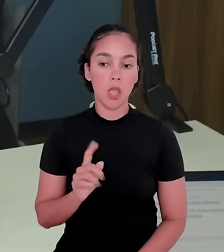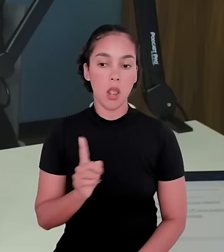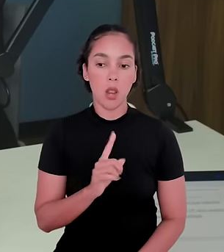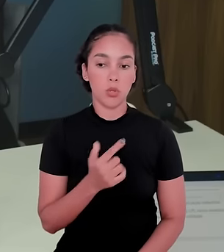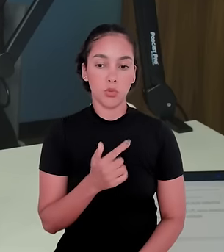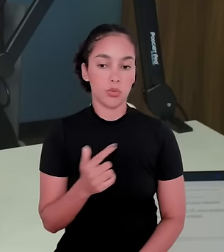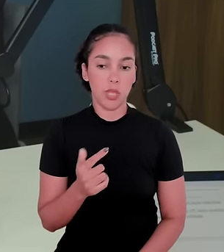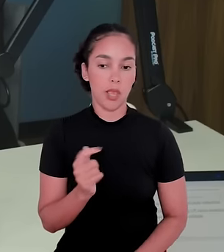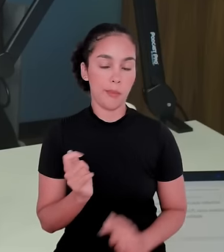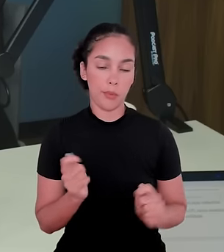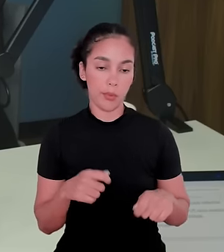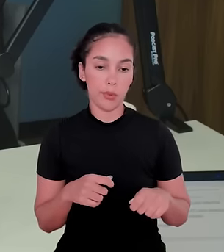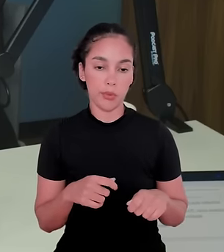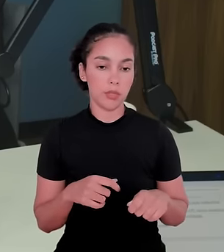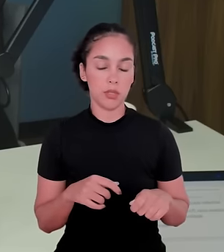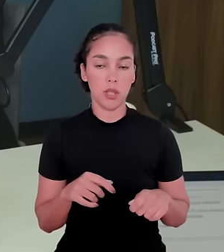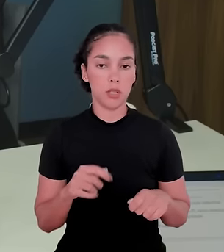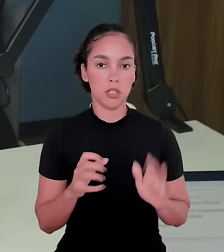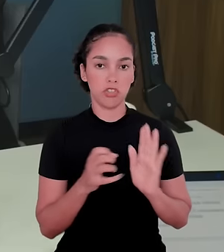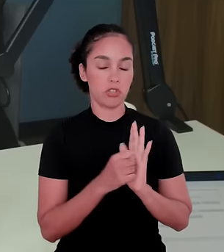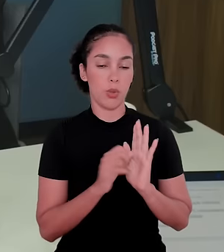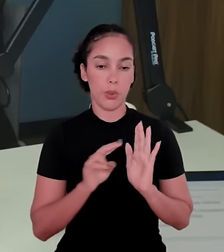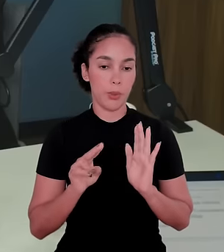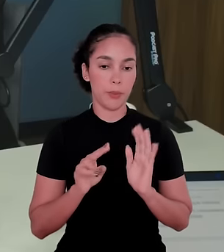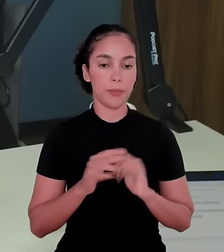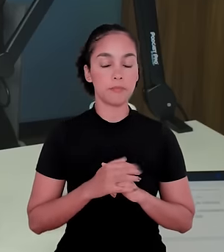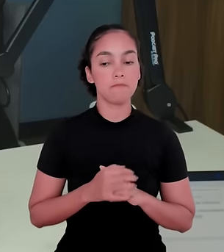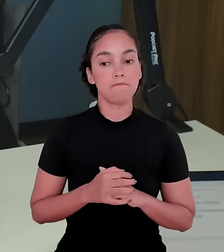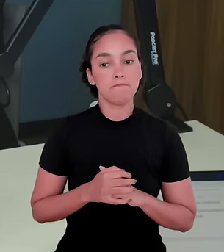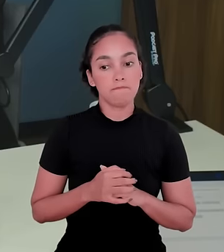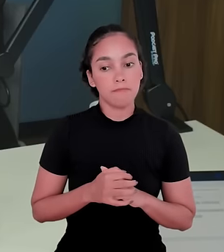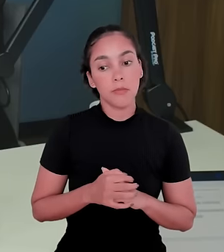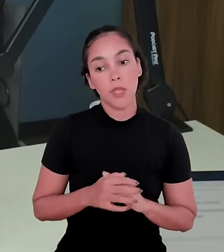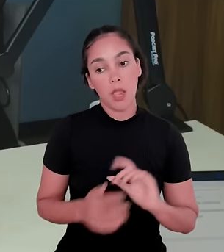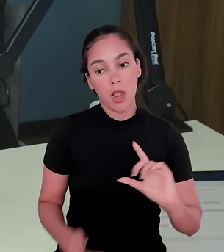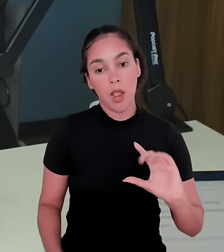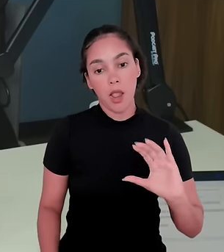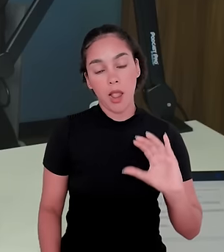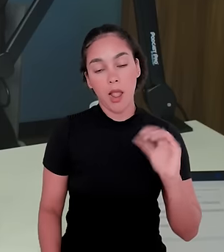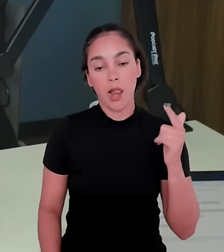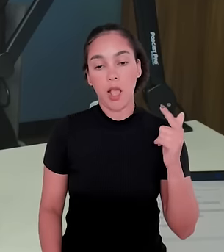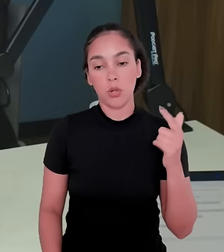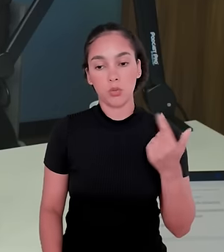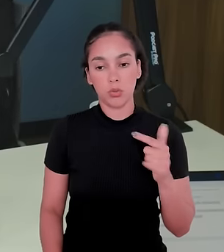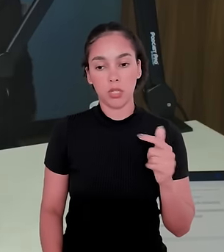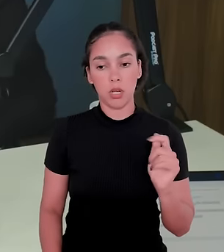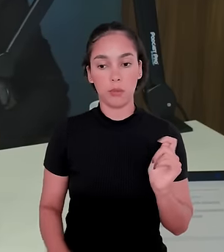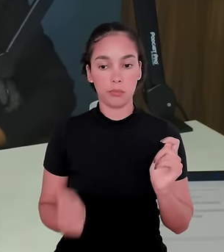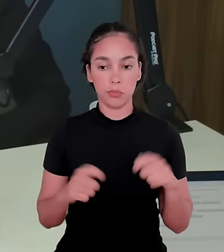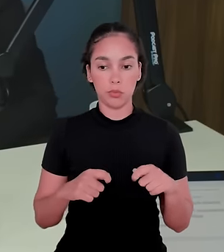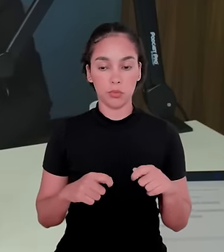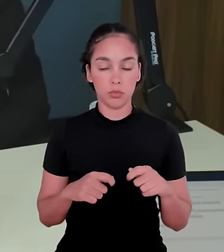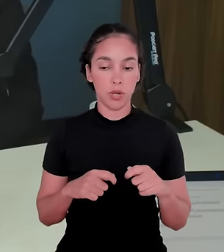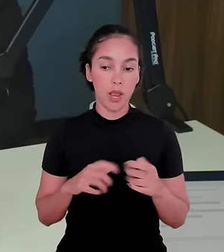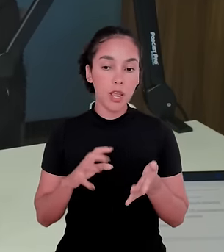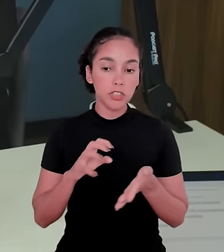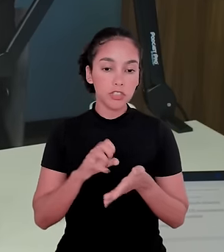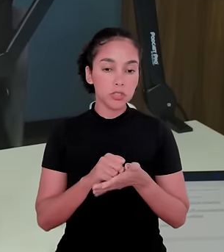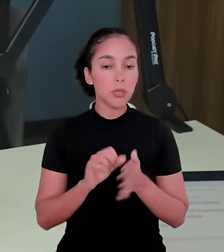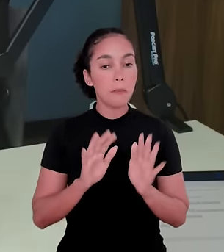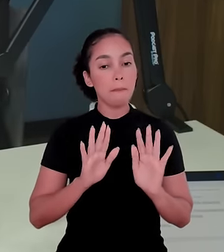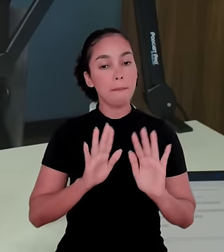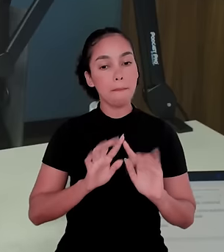tem mais essa possibilidade então o que que acontece como não Claro que ele não tem a possibil possibilidade tá no registro mas